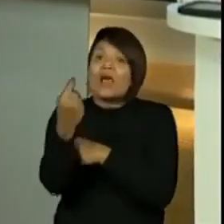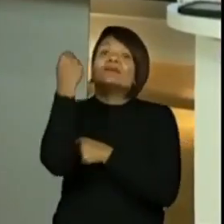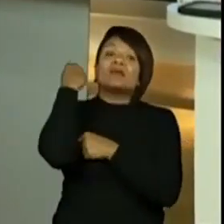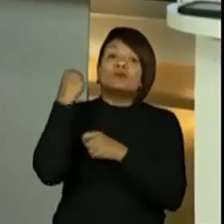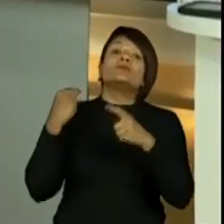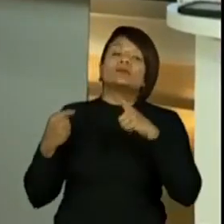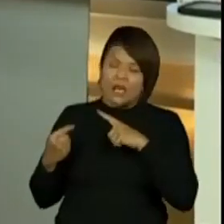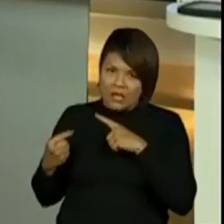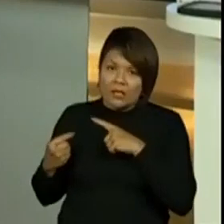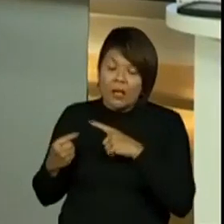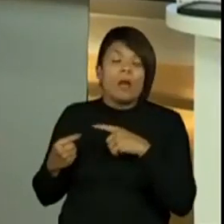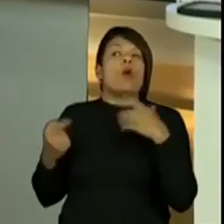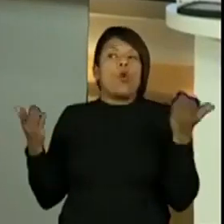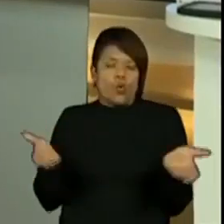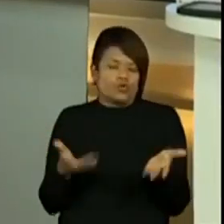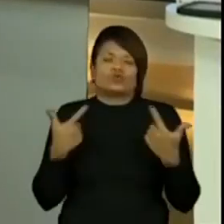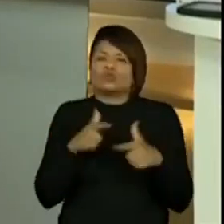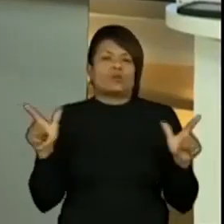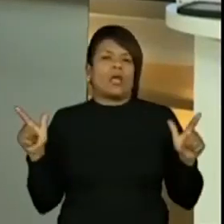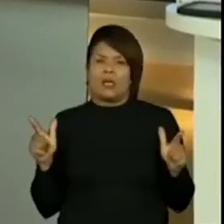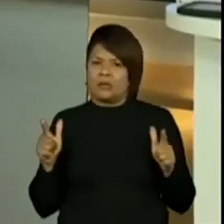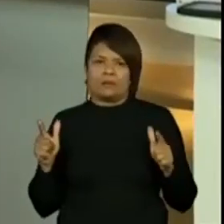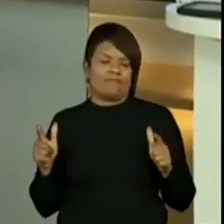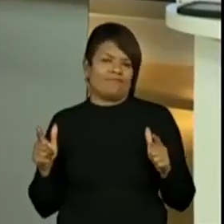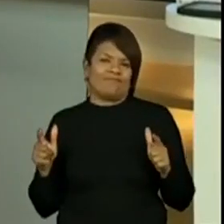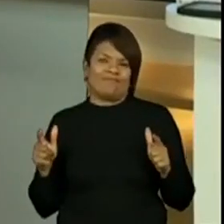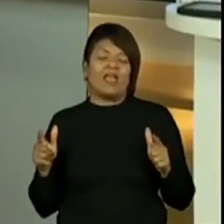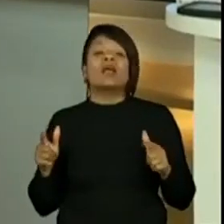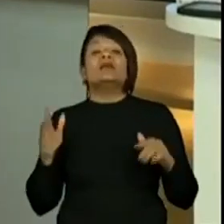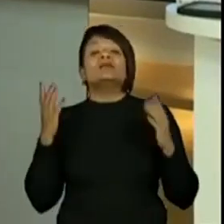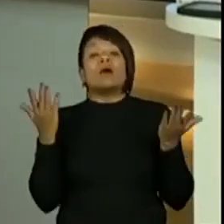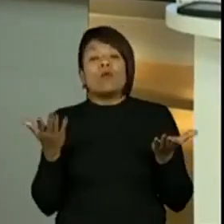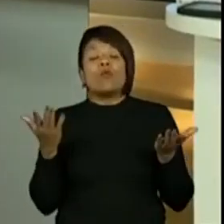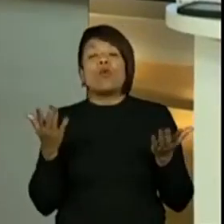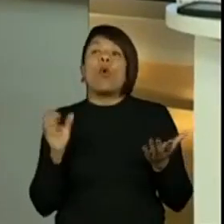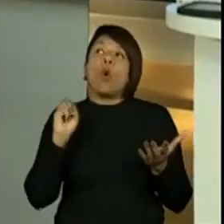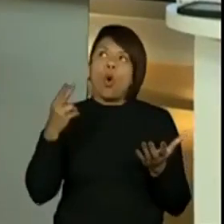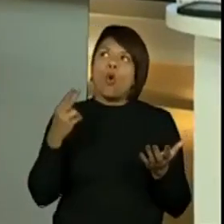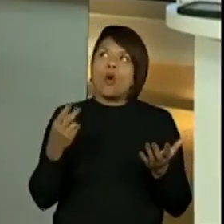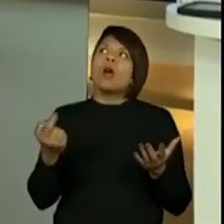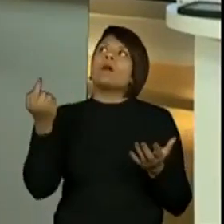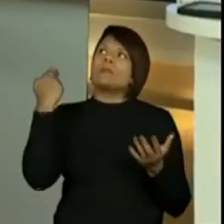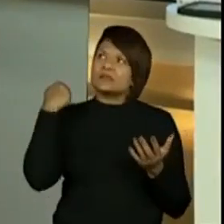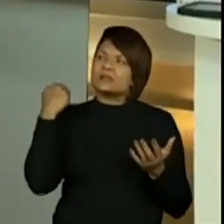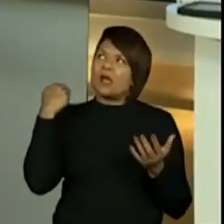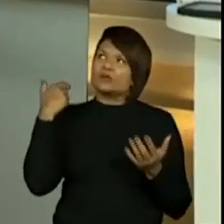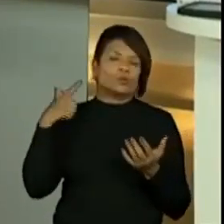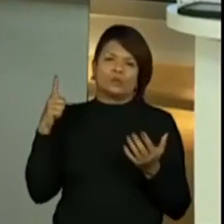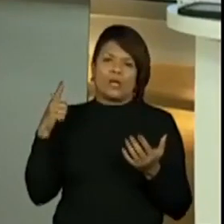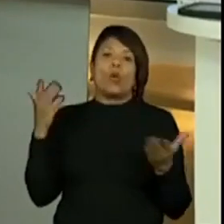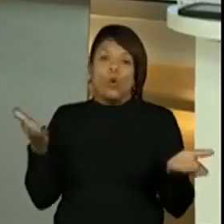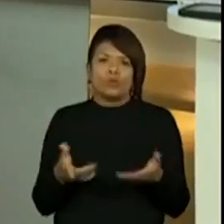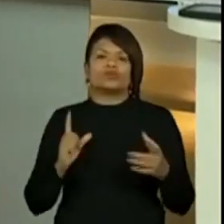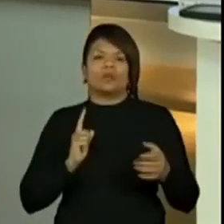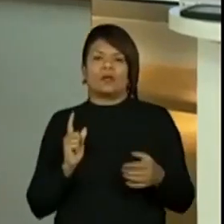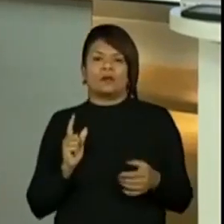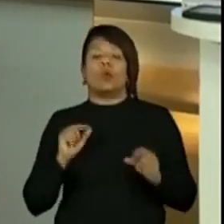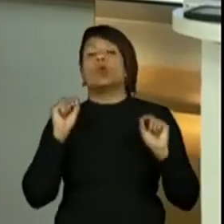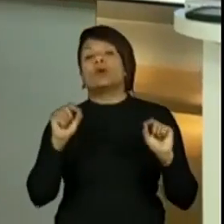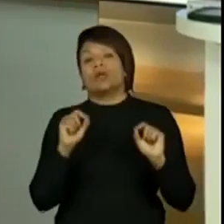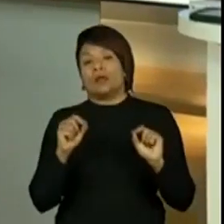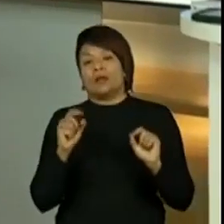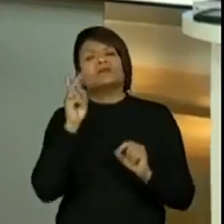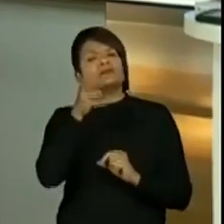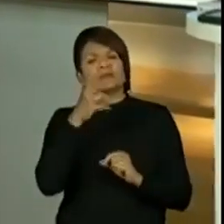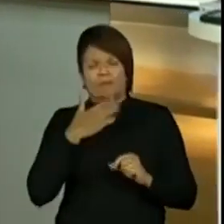É interessante que eu pego eu gosto muito de trabalhar com os meus alunos, gostava muito de trabalhar com eles, fotos diferentes do bairro onde ele